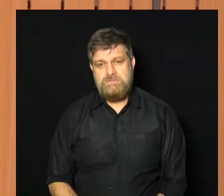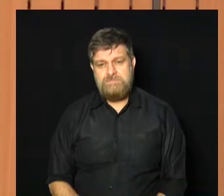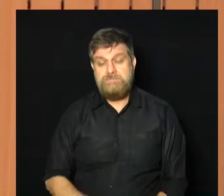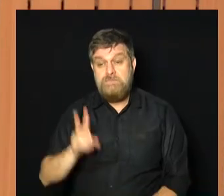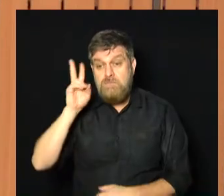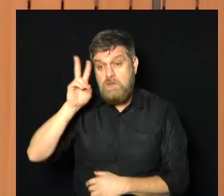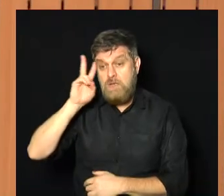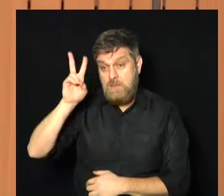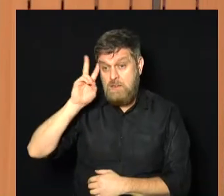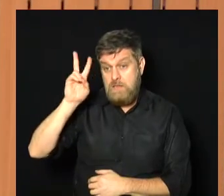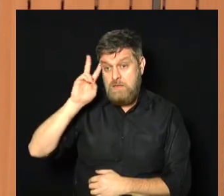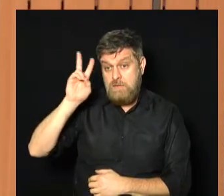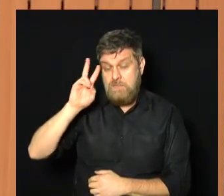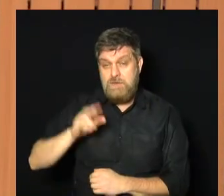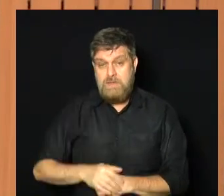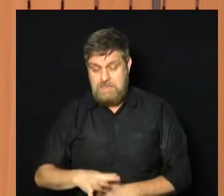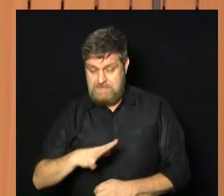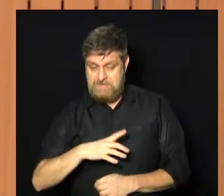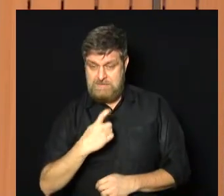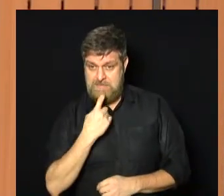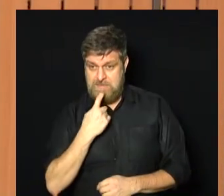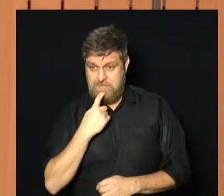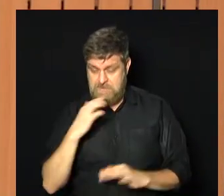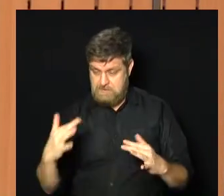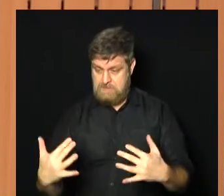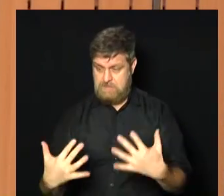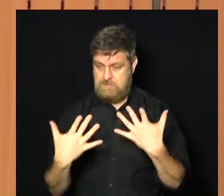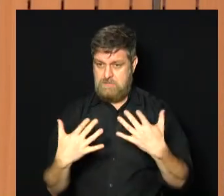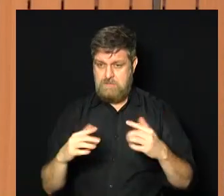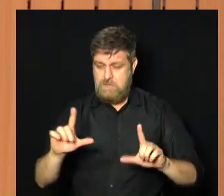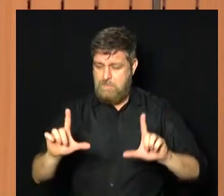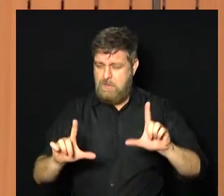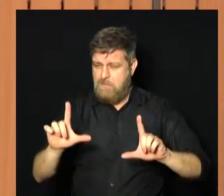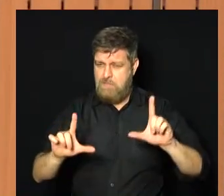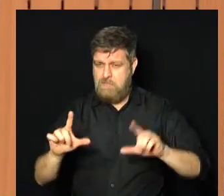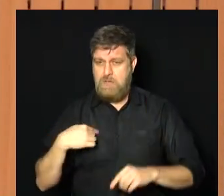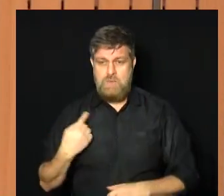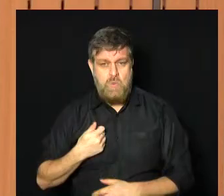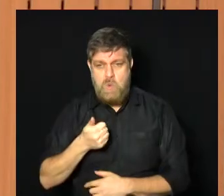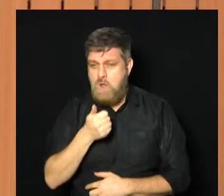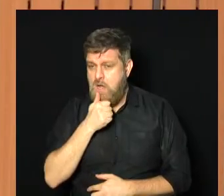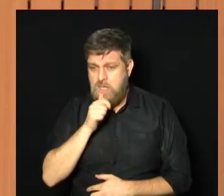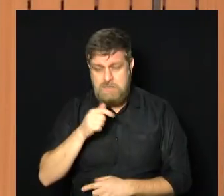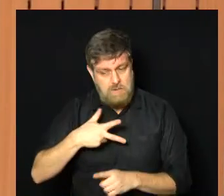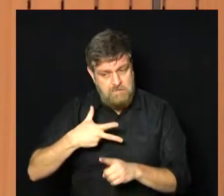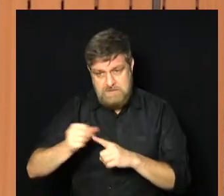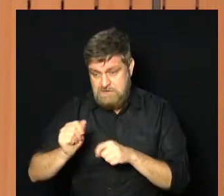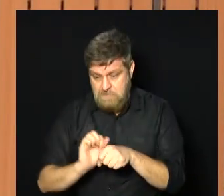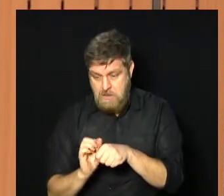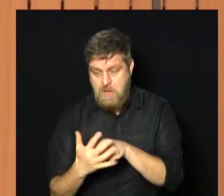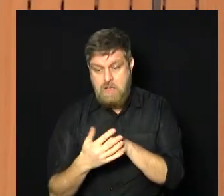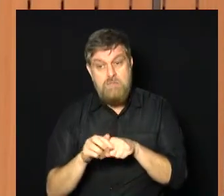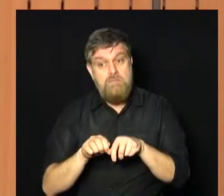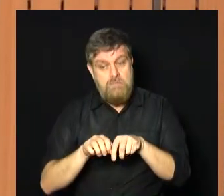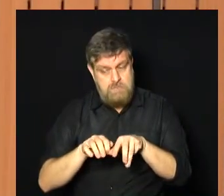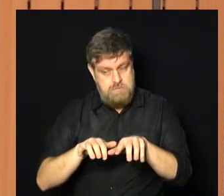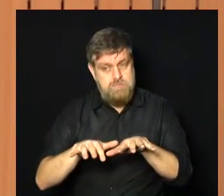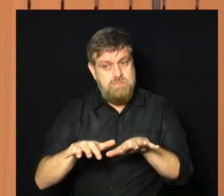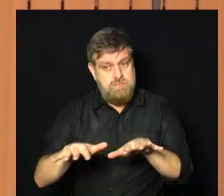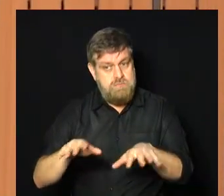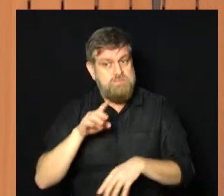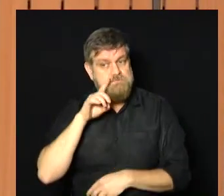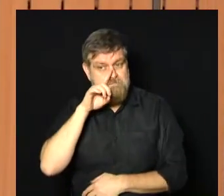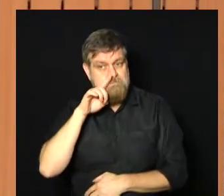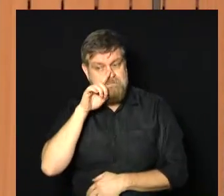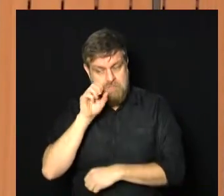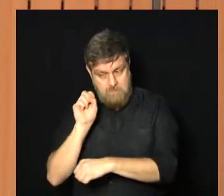lembrando toda a cidade de Campinas que nos assiste, que nós ainda não vencemos a pandemia, nós não vencemos o